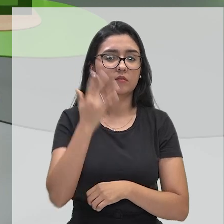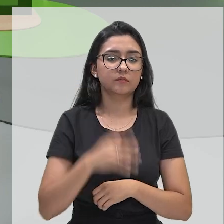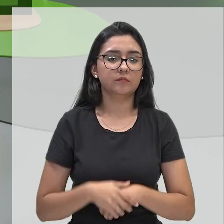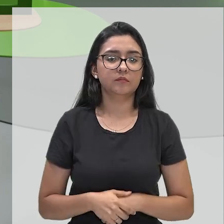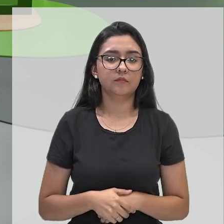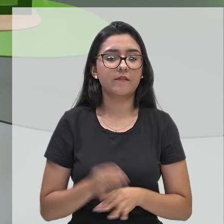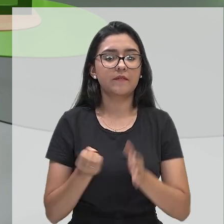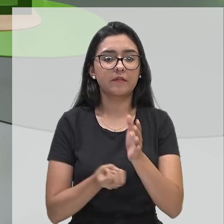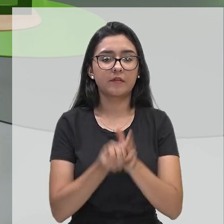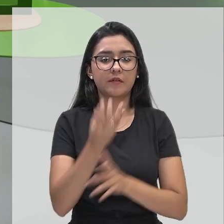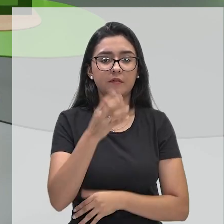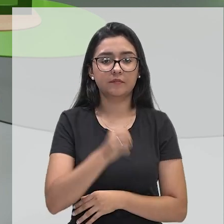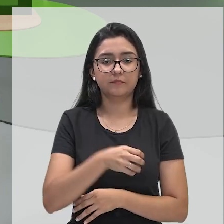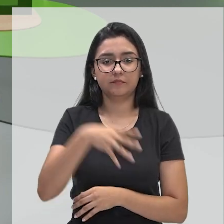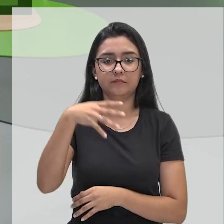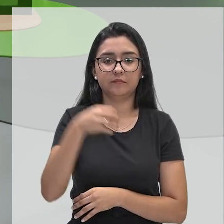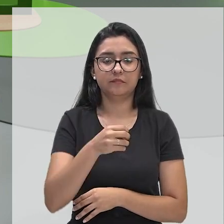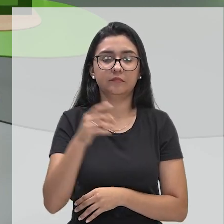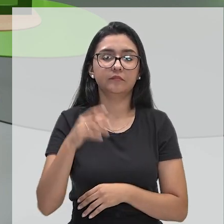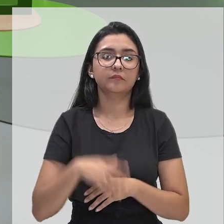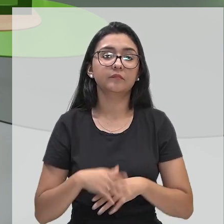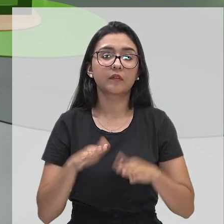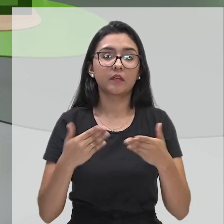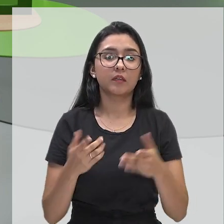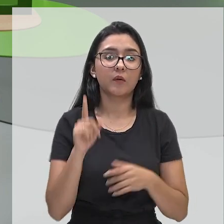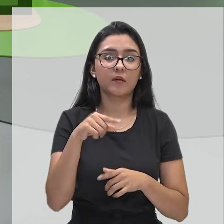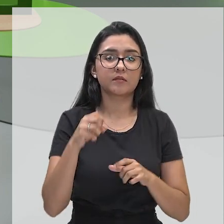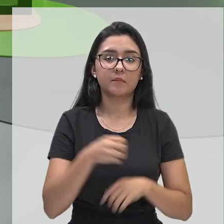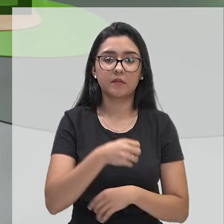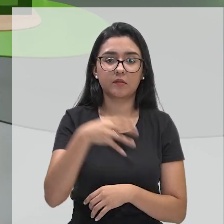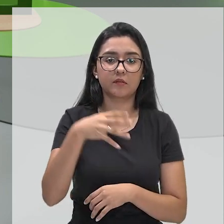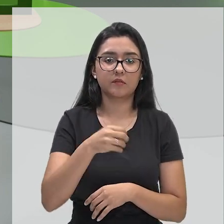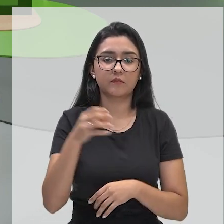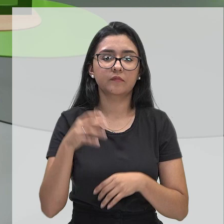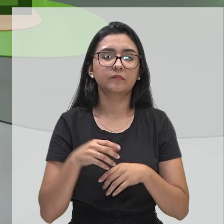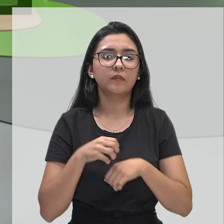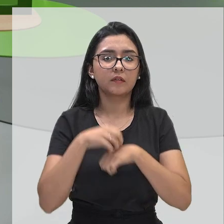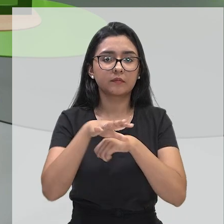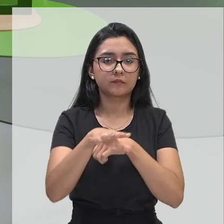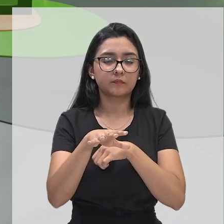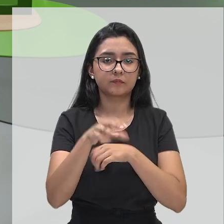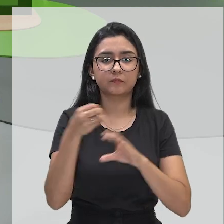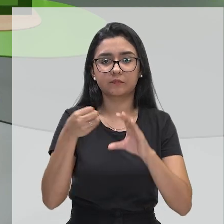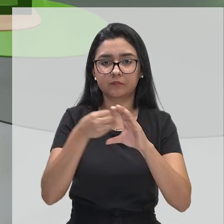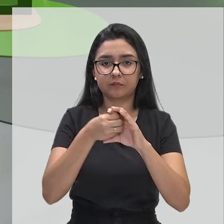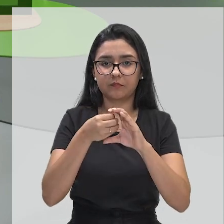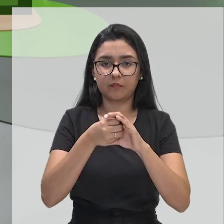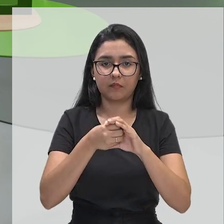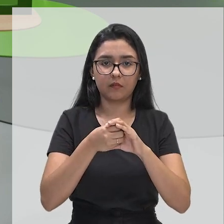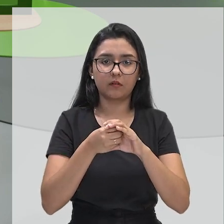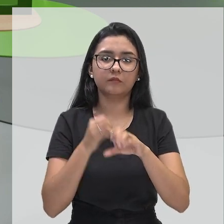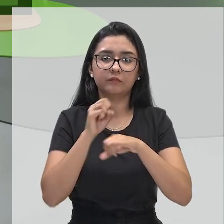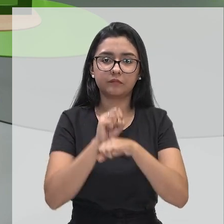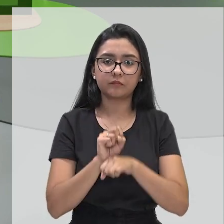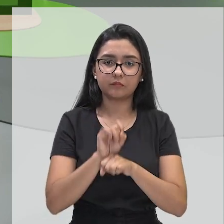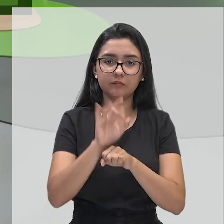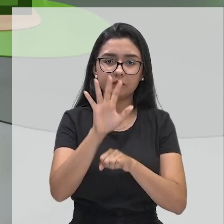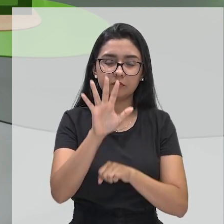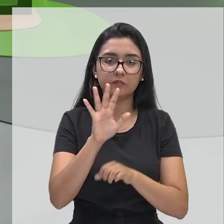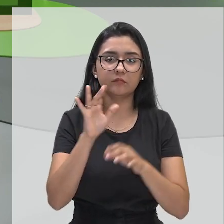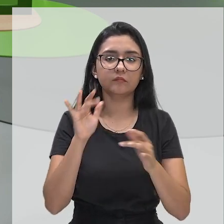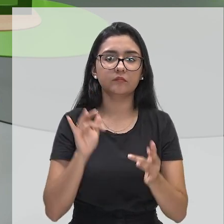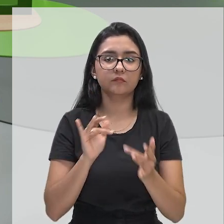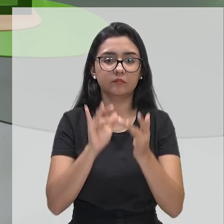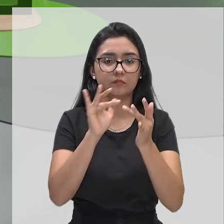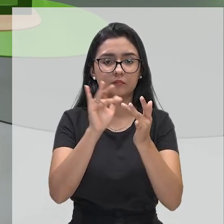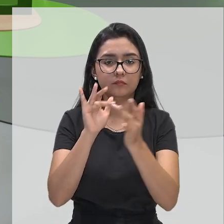ele vai formar uma medusa. Essa medusa, por sua vez, vai liberar, né, suas células reprodutivas, que vão se